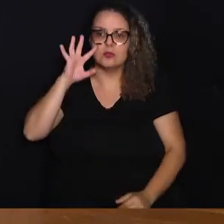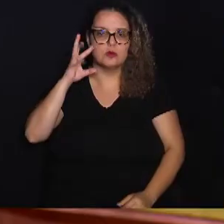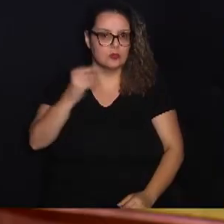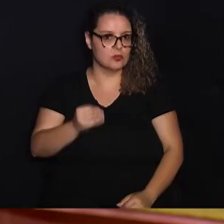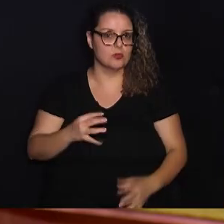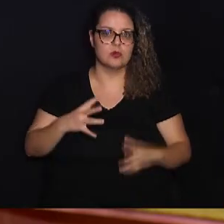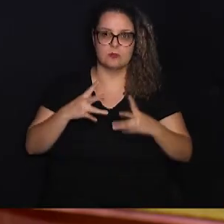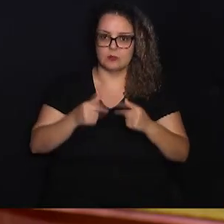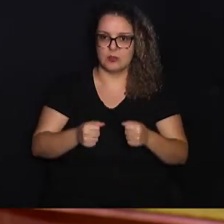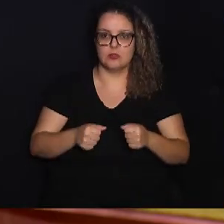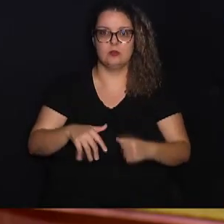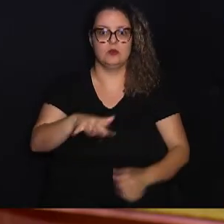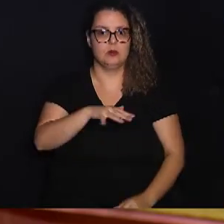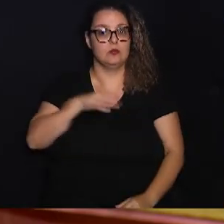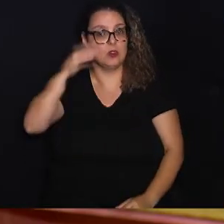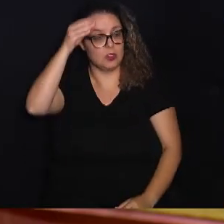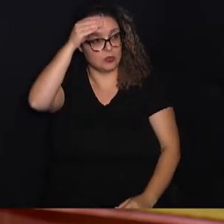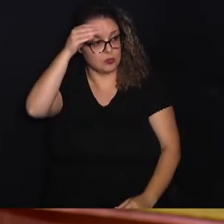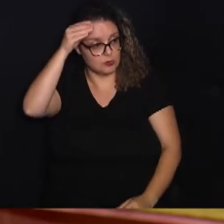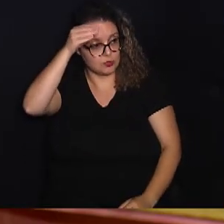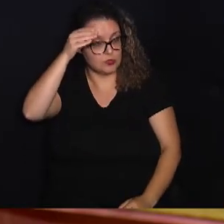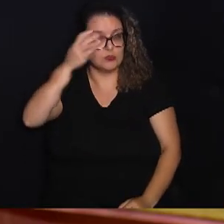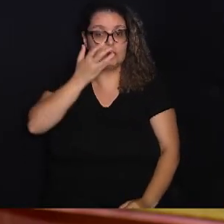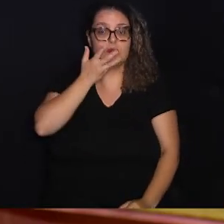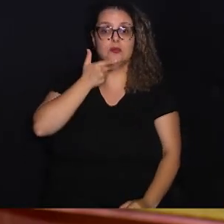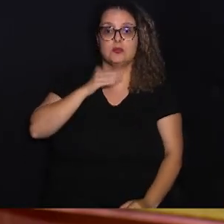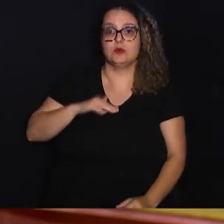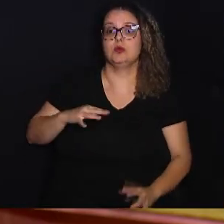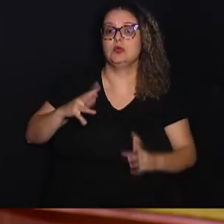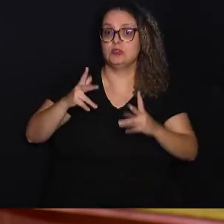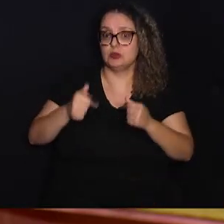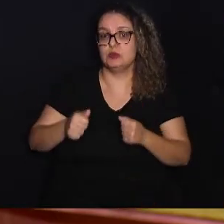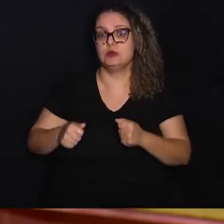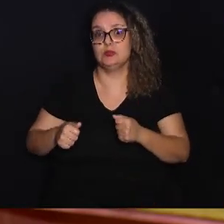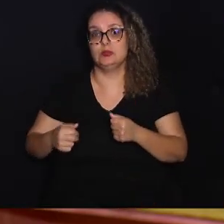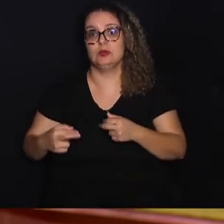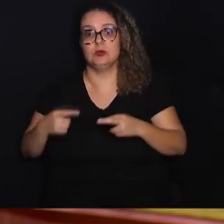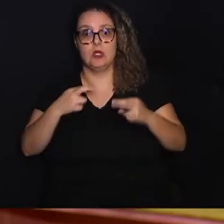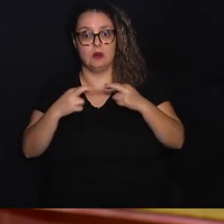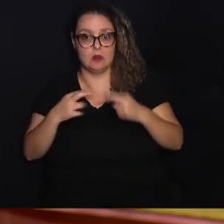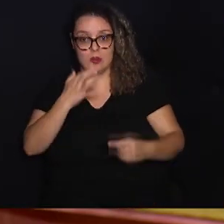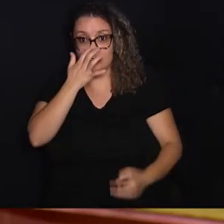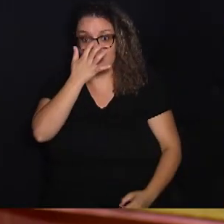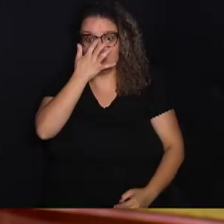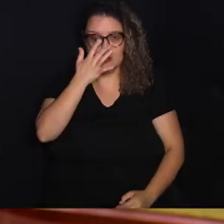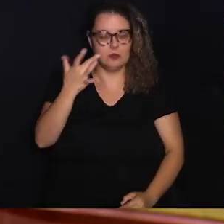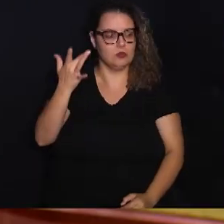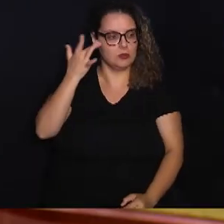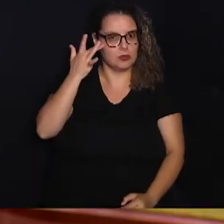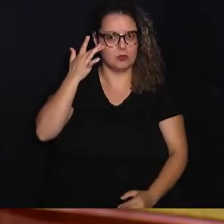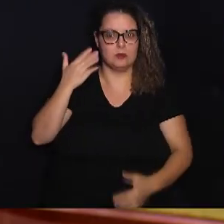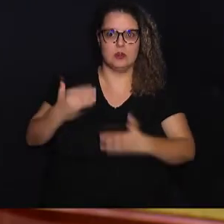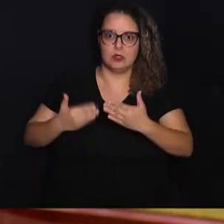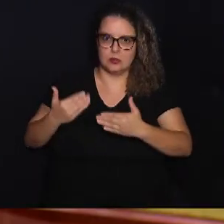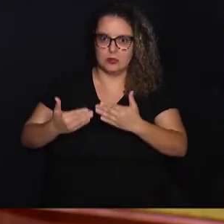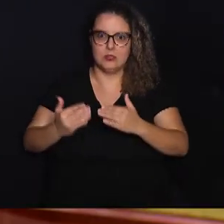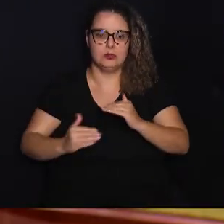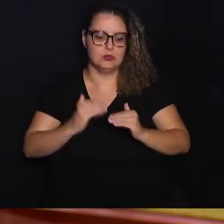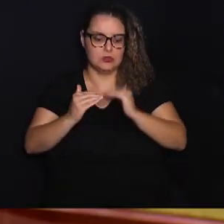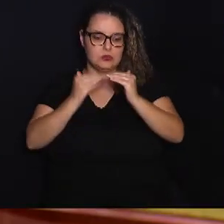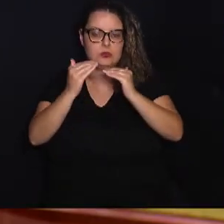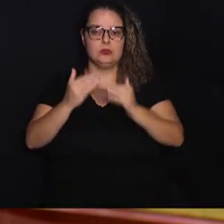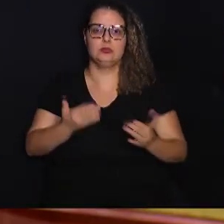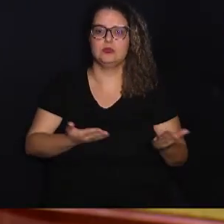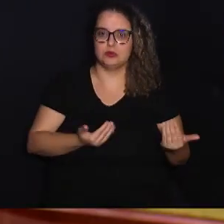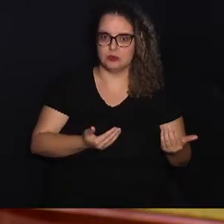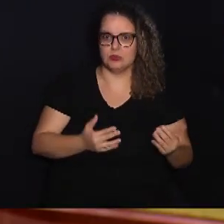conhecimento, toda essa parte cognitiva da criança, tudo isso a gente leva em consideração. Todo esse amadurecimento, esse processo de desenvolvimento do jovem,